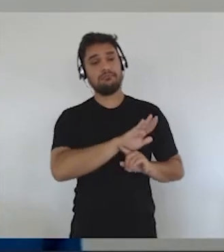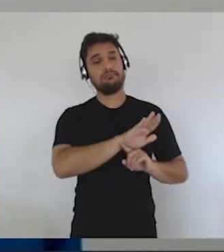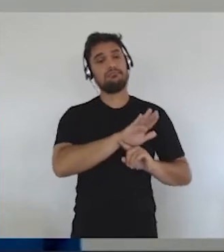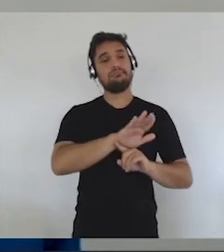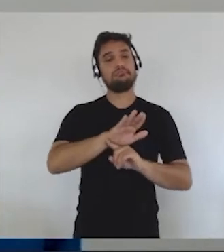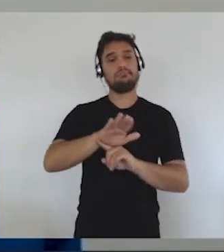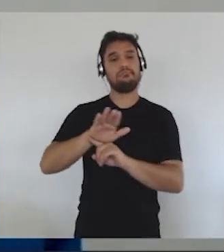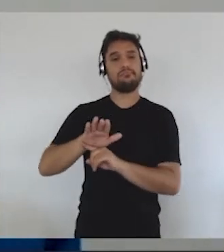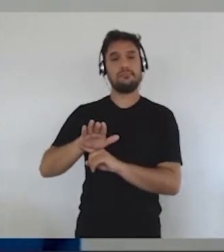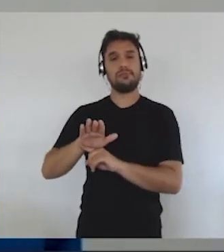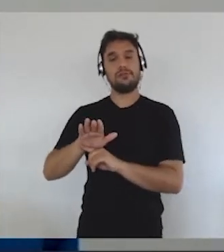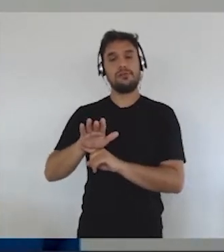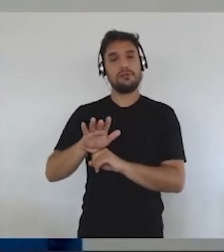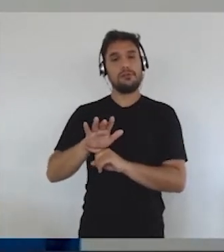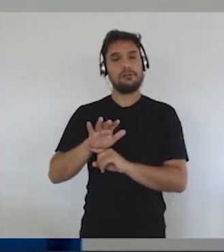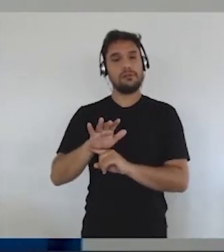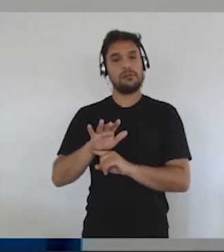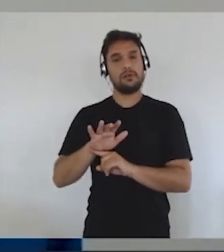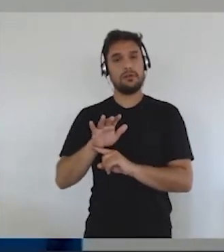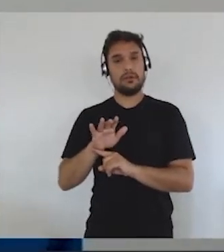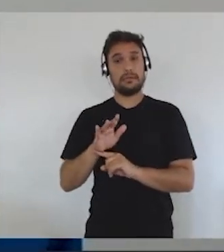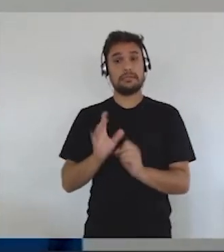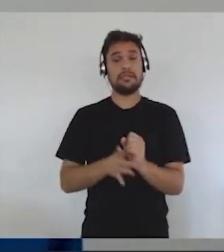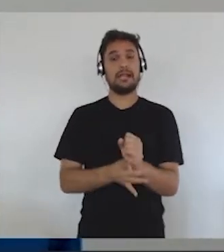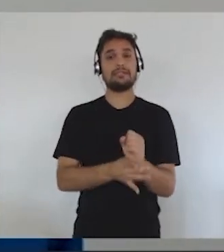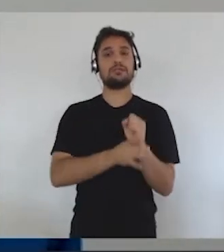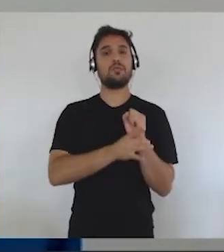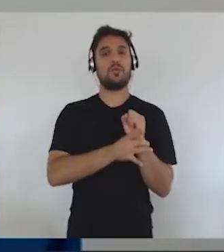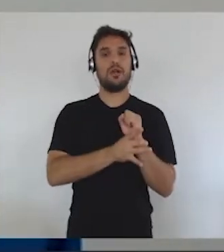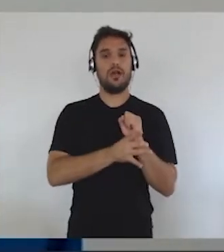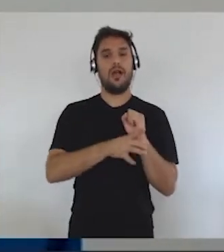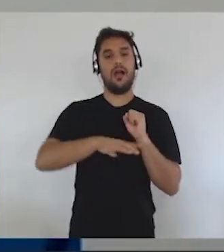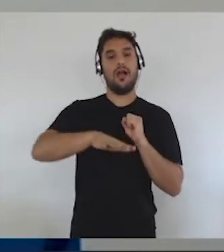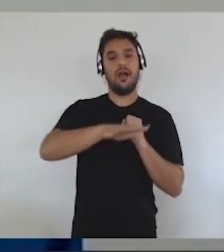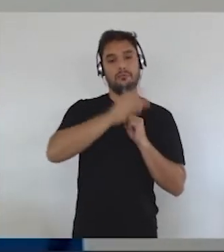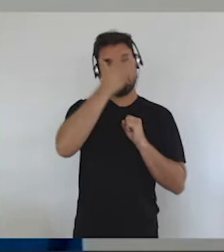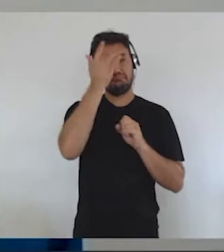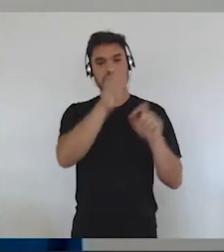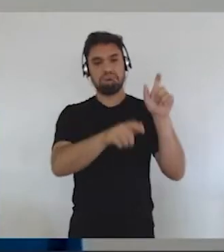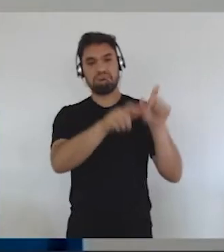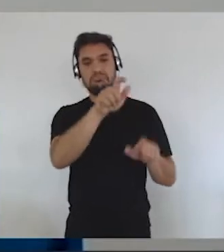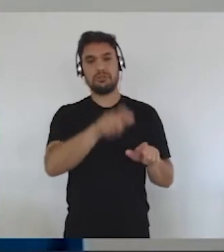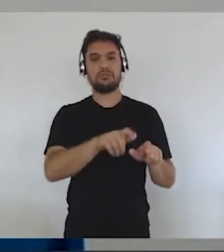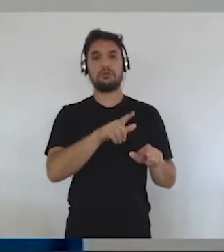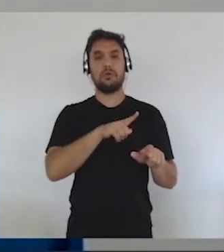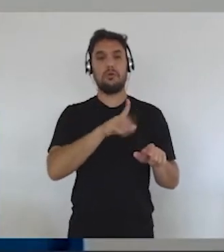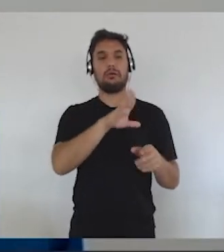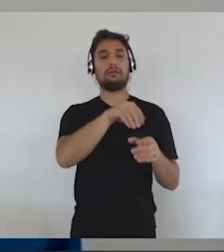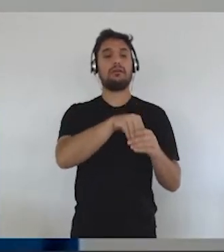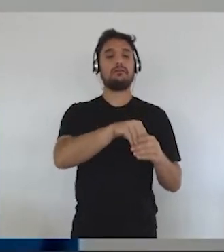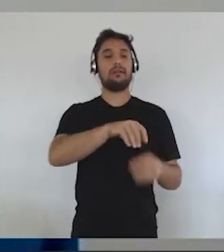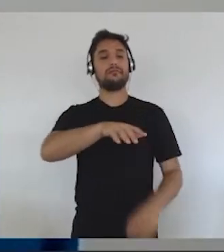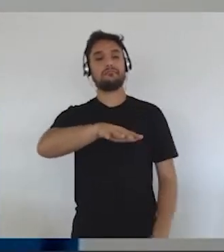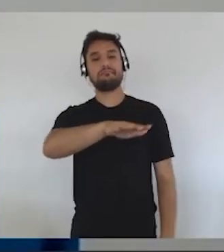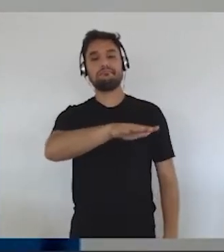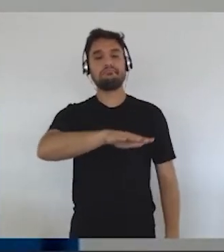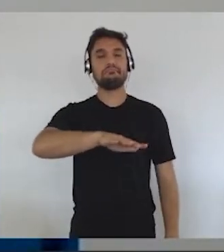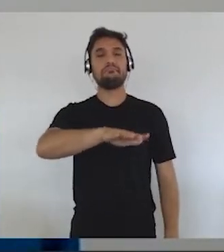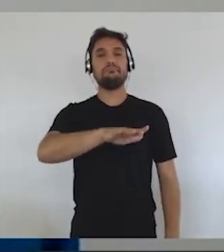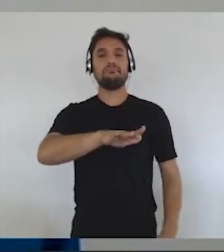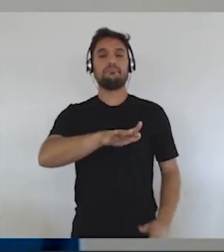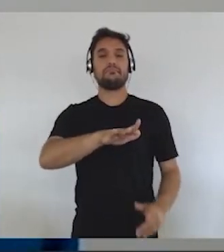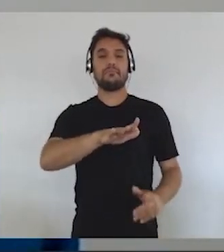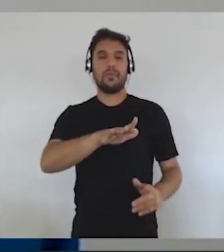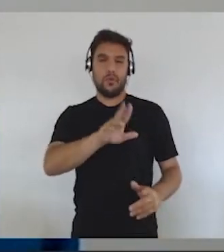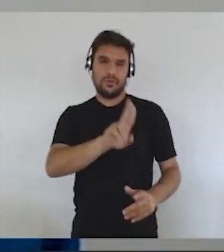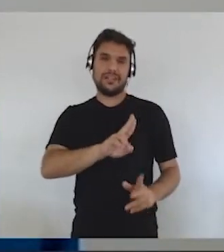sorte, resguardar as circunstâncias daqueles que se veem envolvidos por